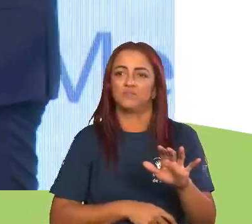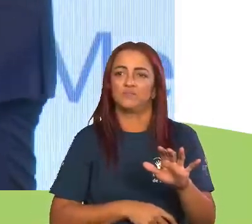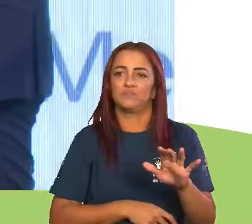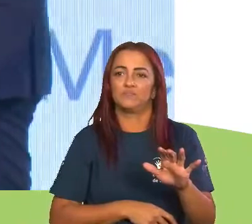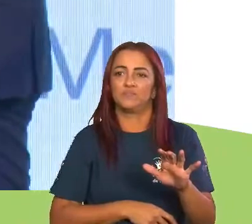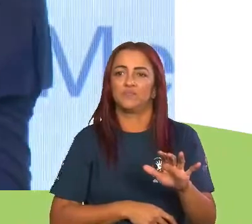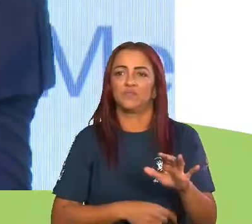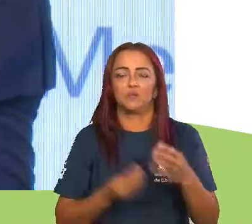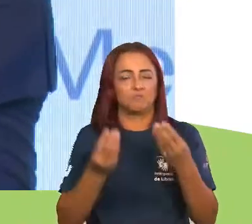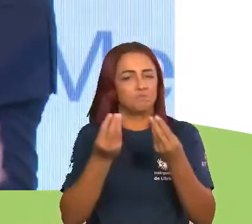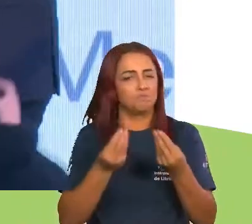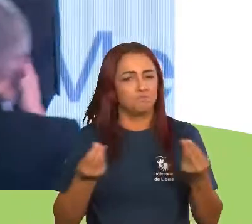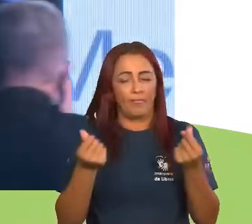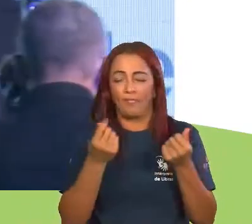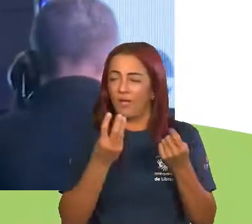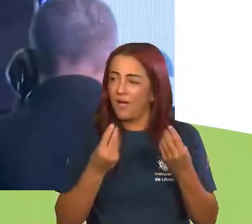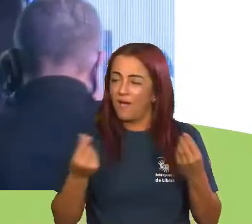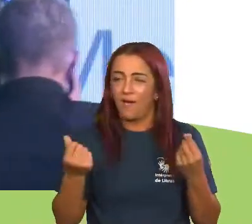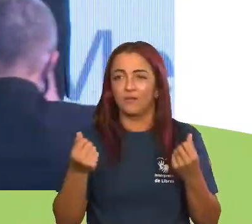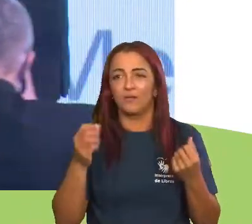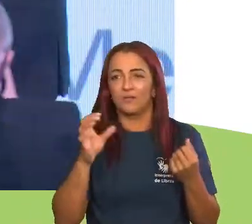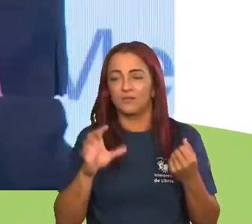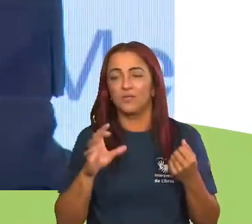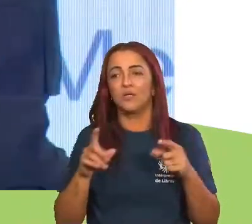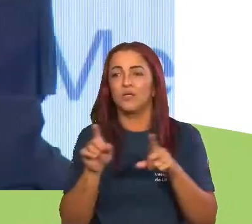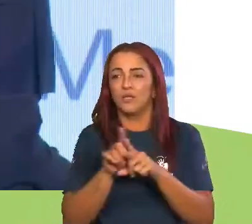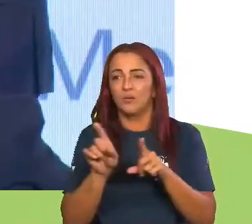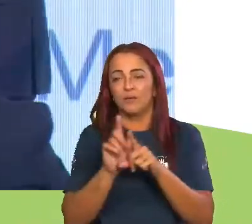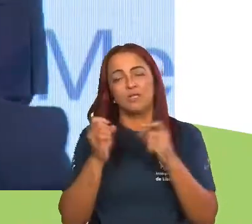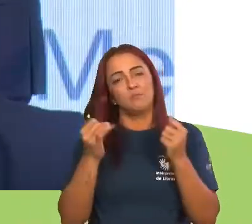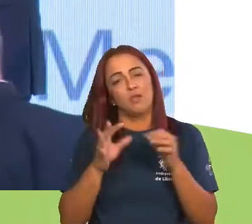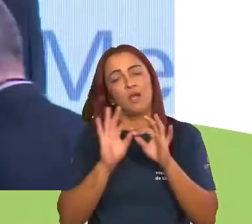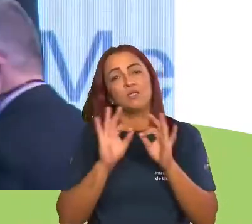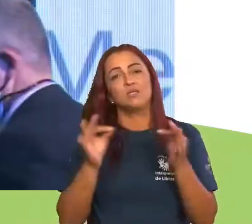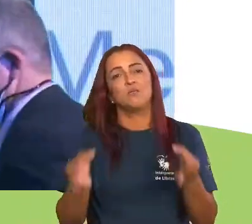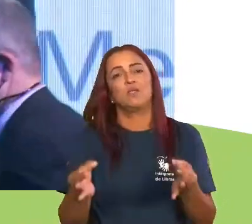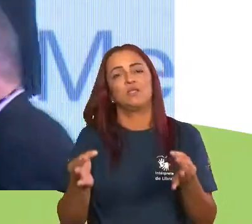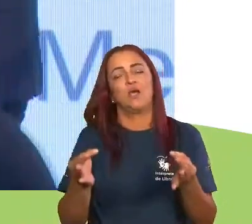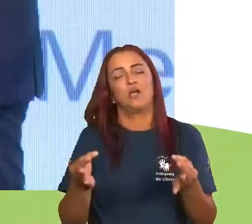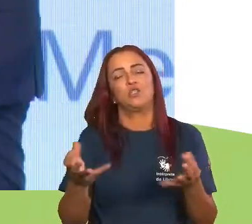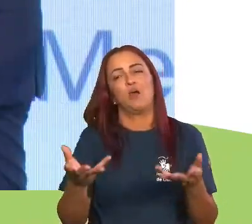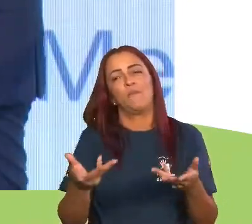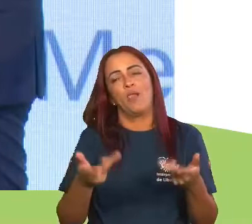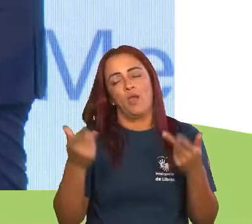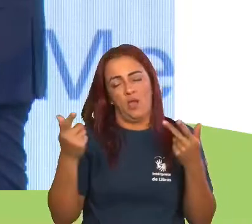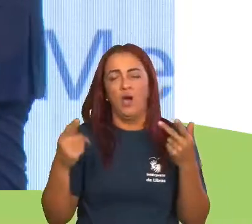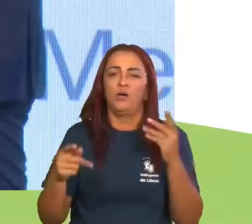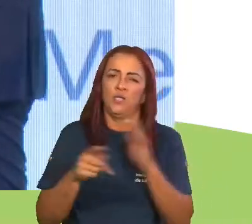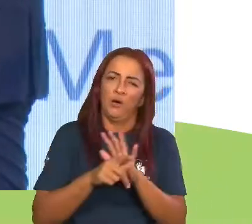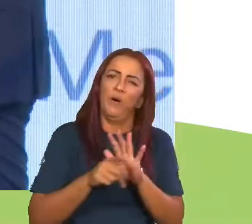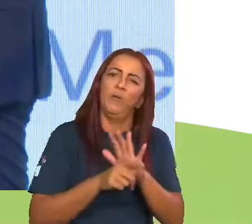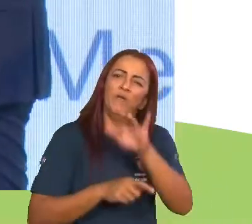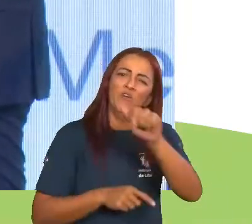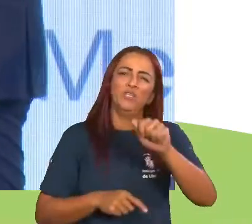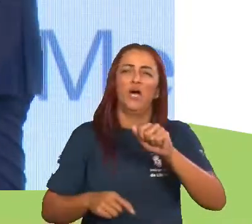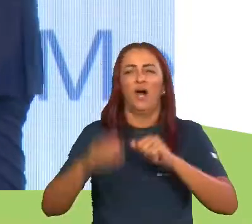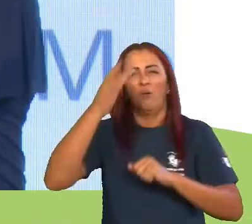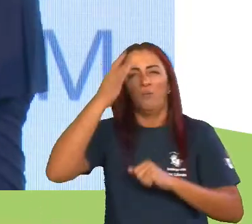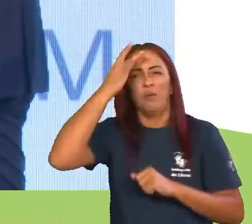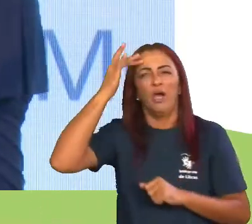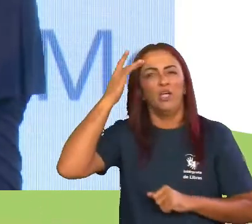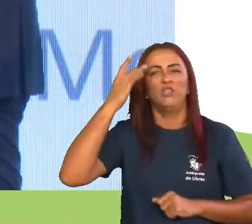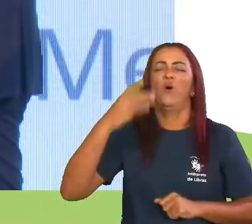tão delicada. É aquilo que eu te falei também, que a simplicidade faz a beleza. Então, você é uma pessoa